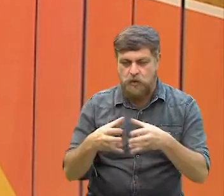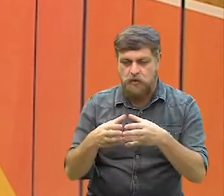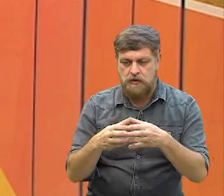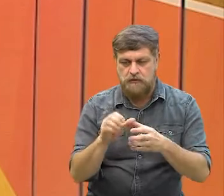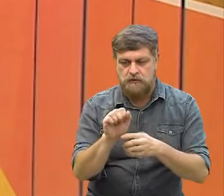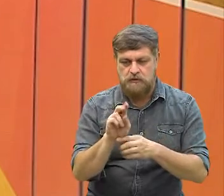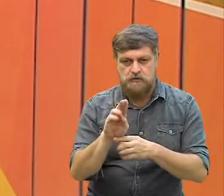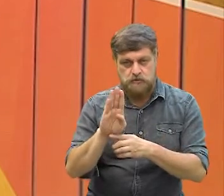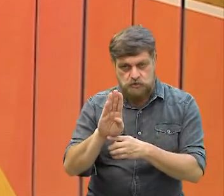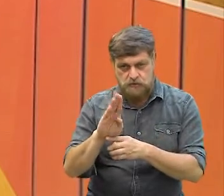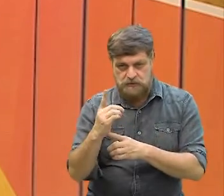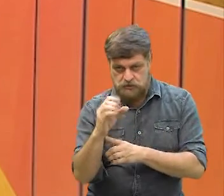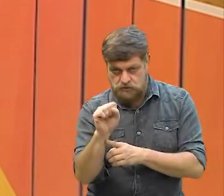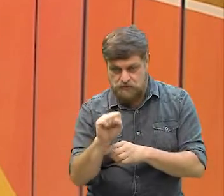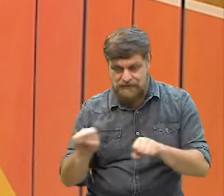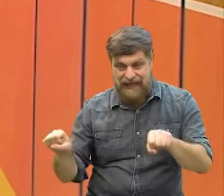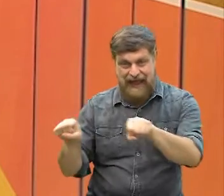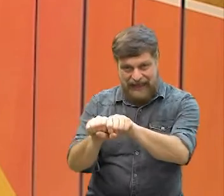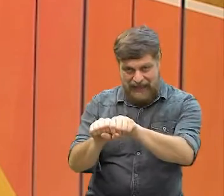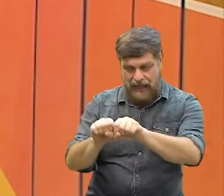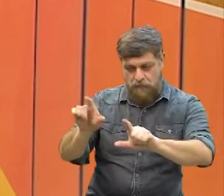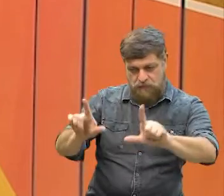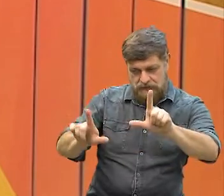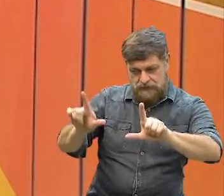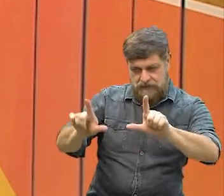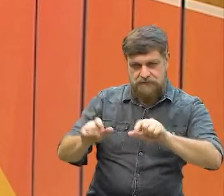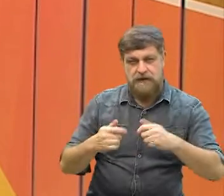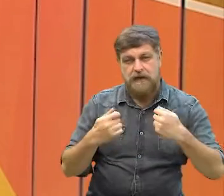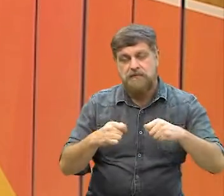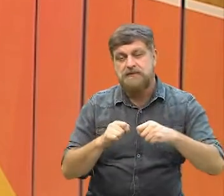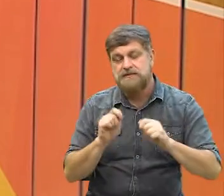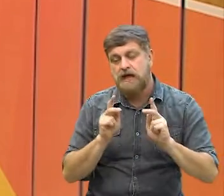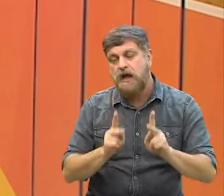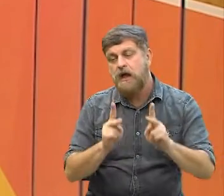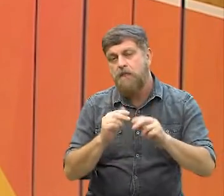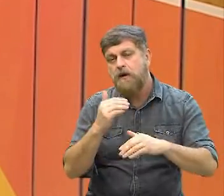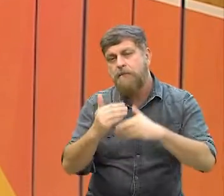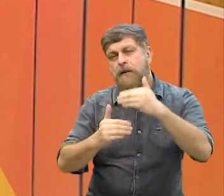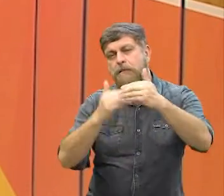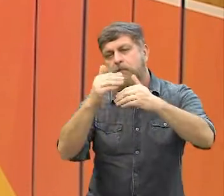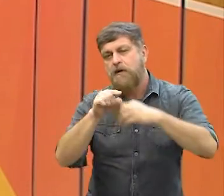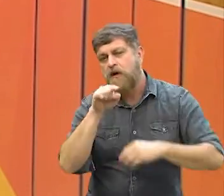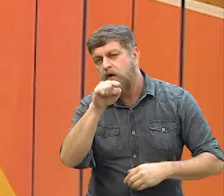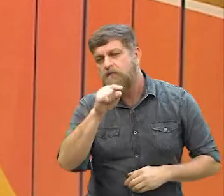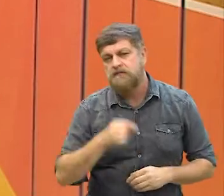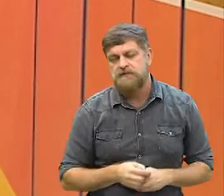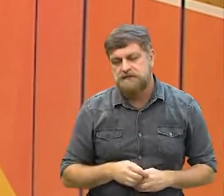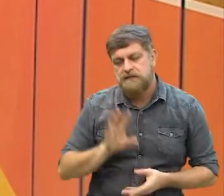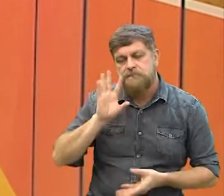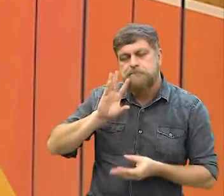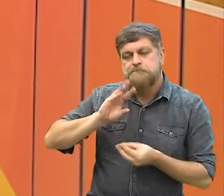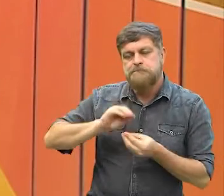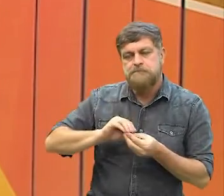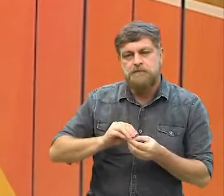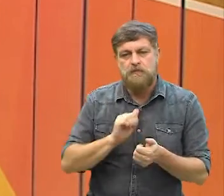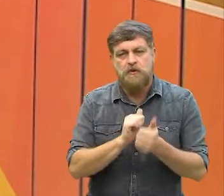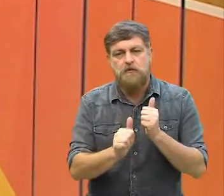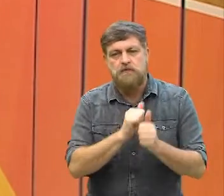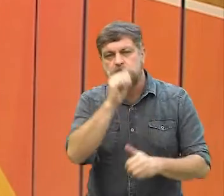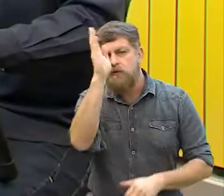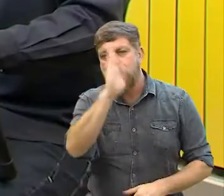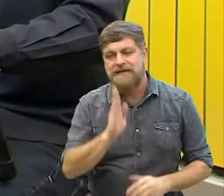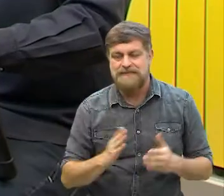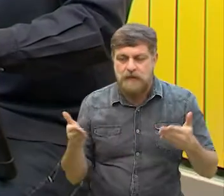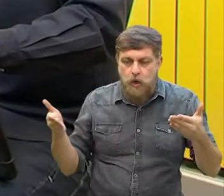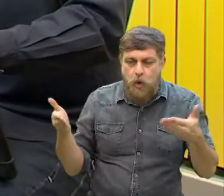Sub-18 está na TV fechada também. O que precisa continuar evoluindo? Como é que você define o futebol brasileiro